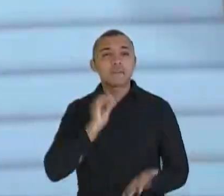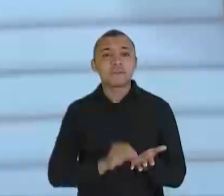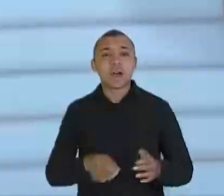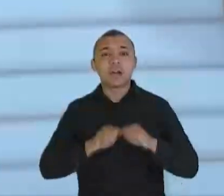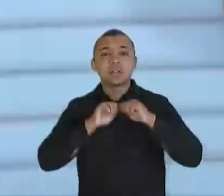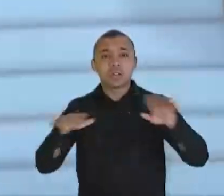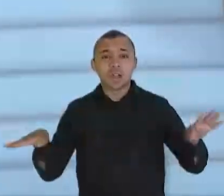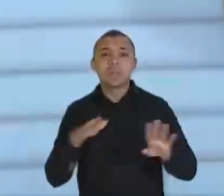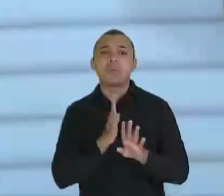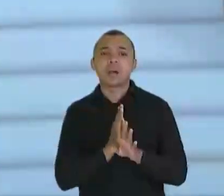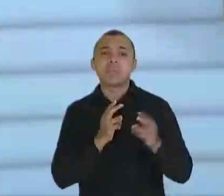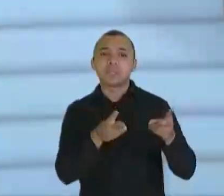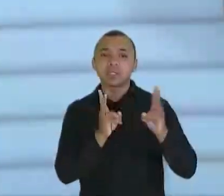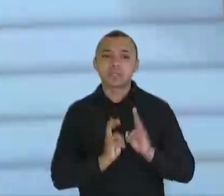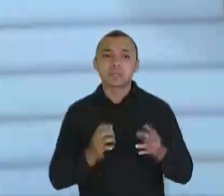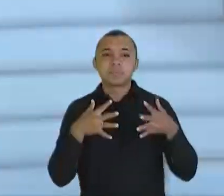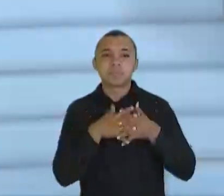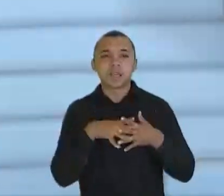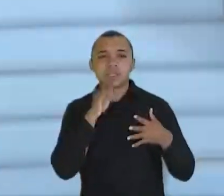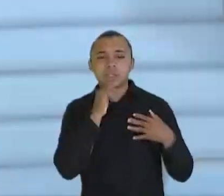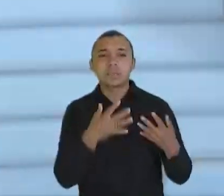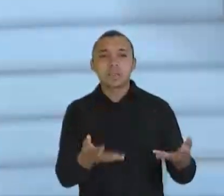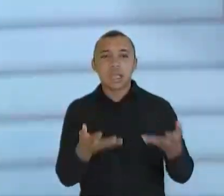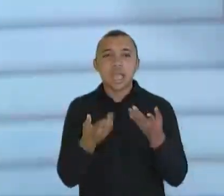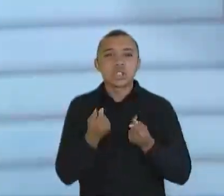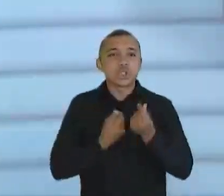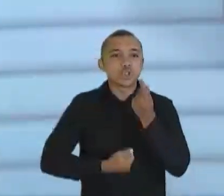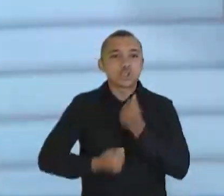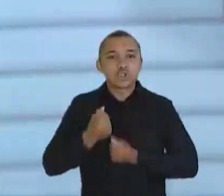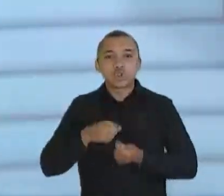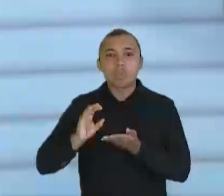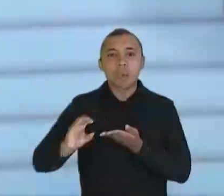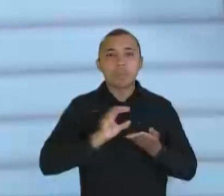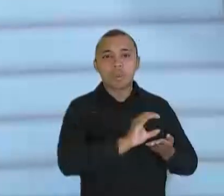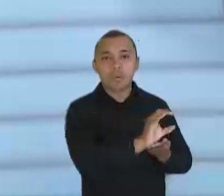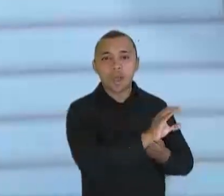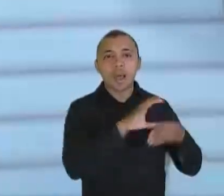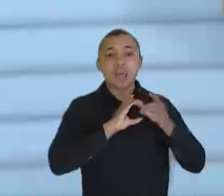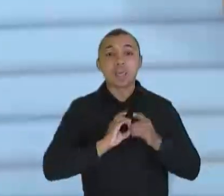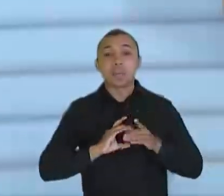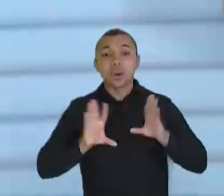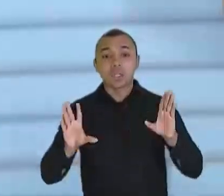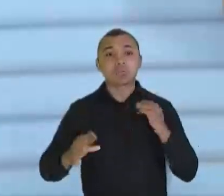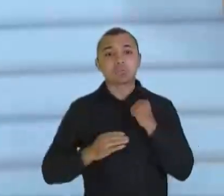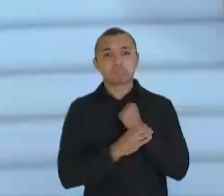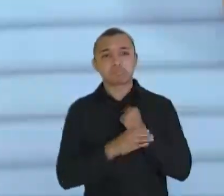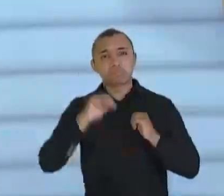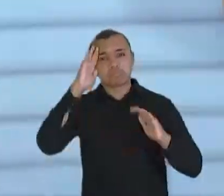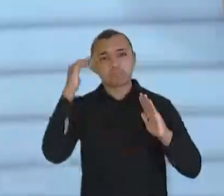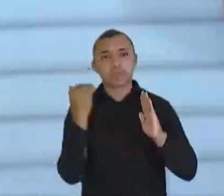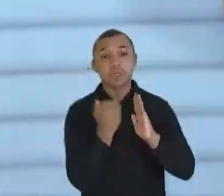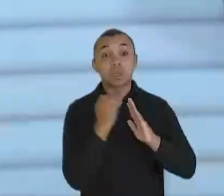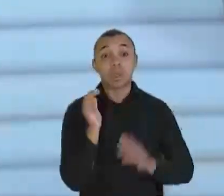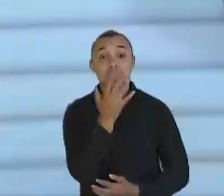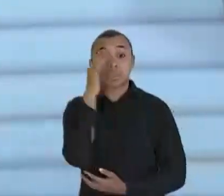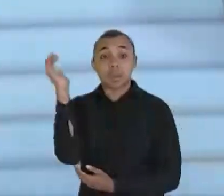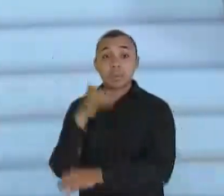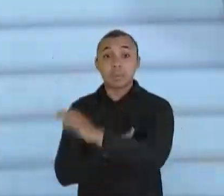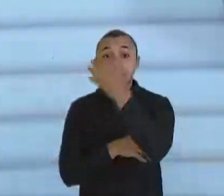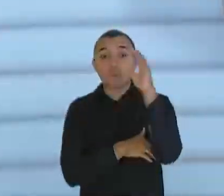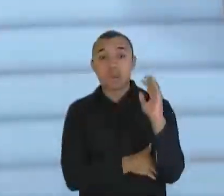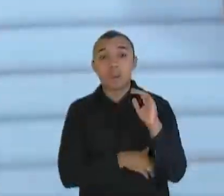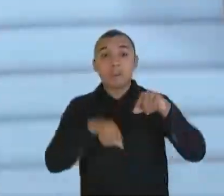mais complexas. Né? A gente quer distribuição de riqueza, de poder, a gente quer uma democracia mais sólida, respeito ao meio ambiente, projeto de